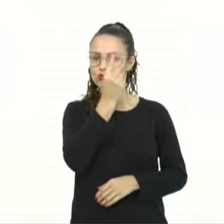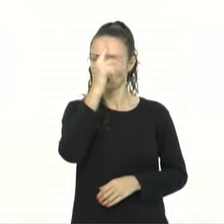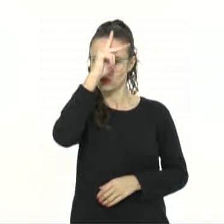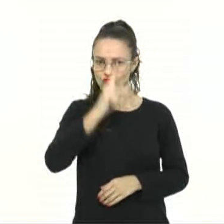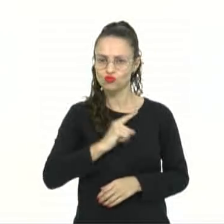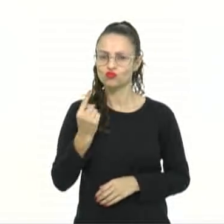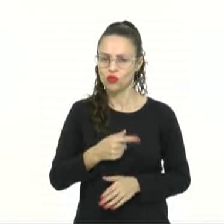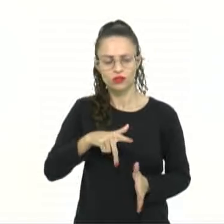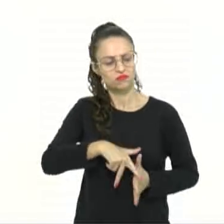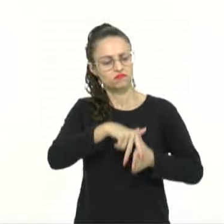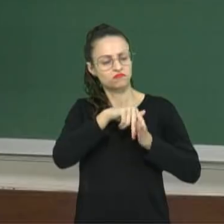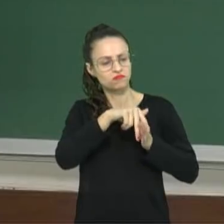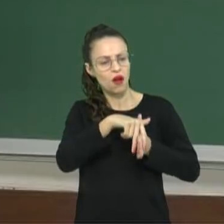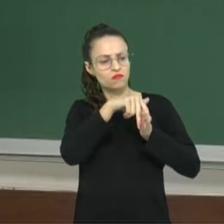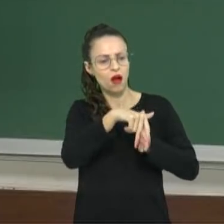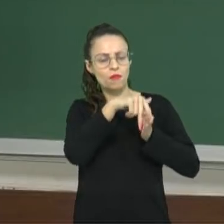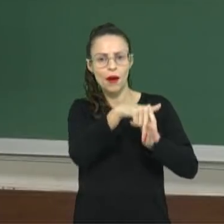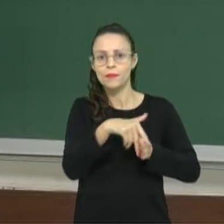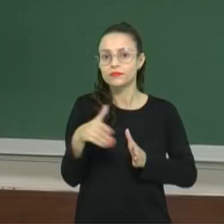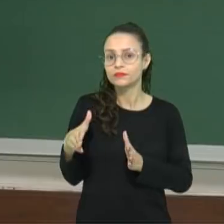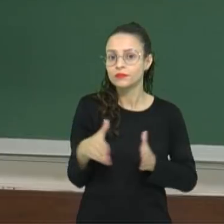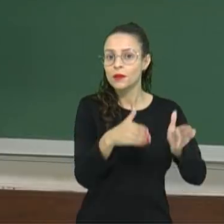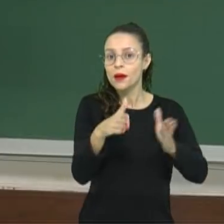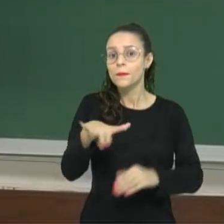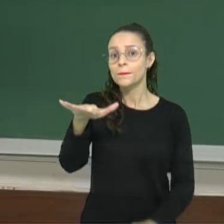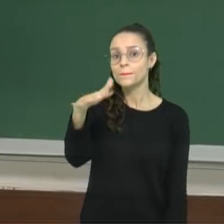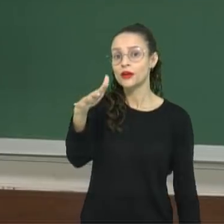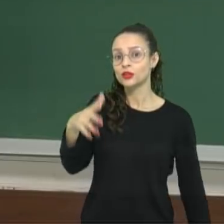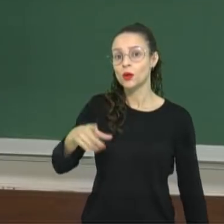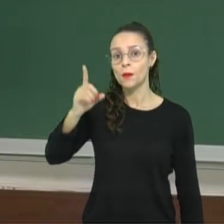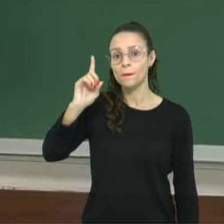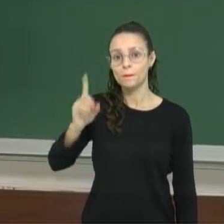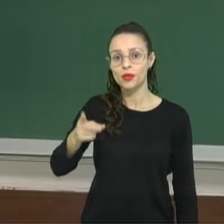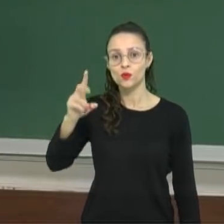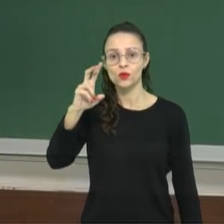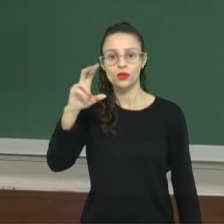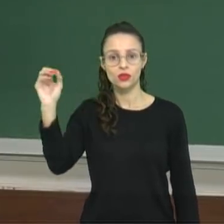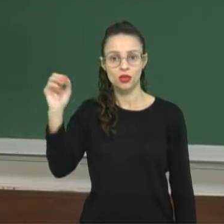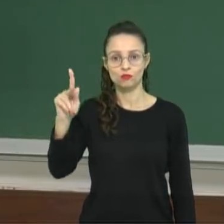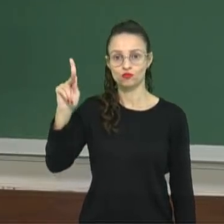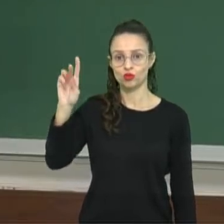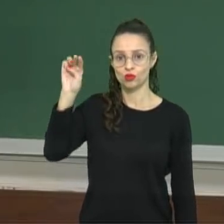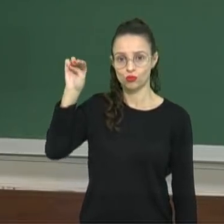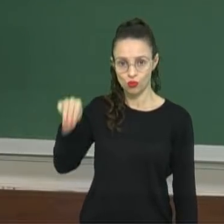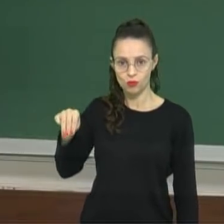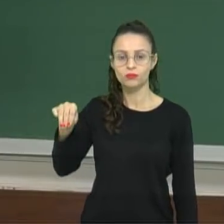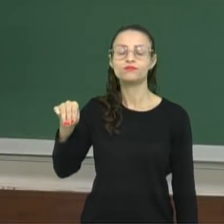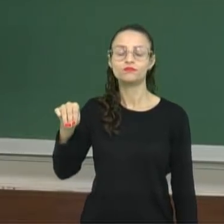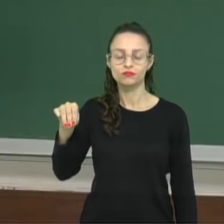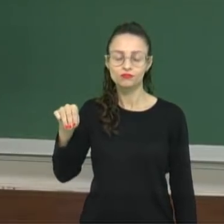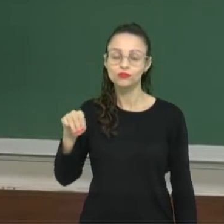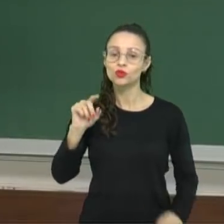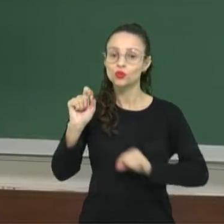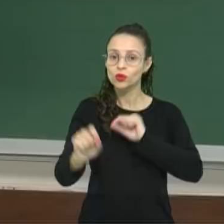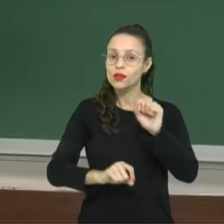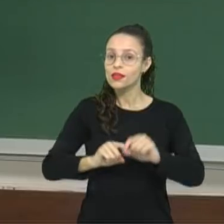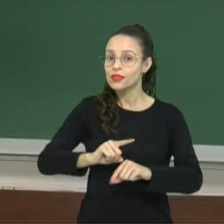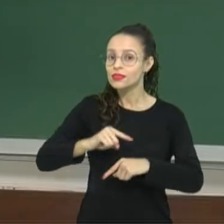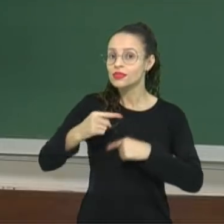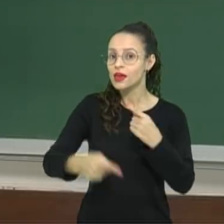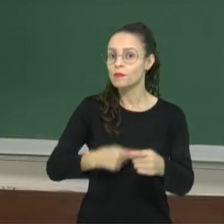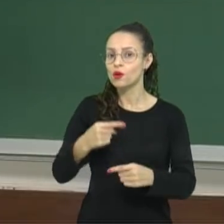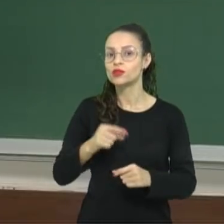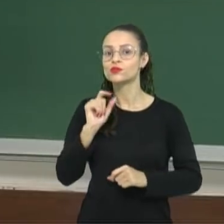por conta própria, né? Traçou e percorreu aproximadamente 1.500 quilômetros, que depois veio a